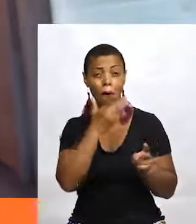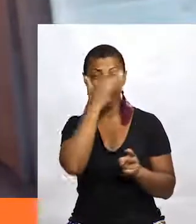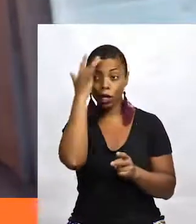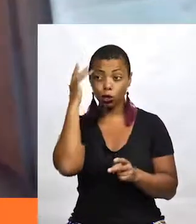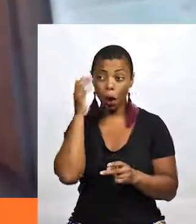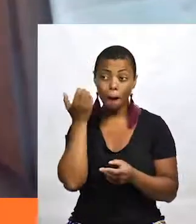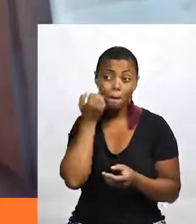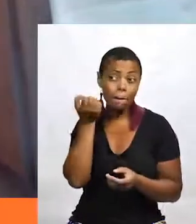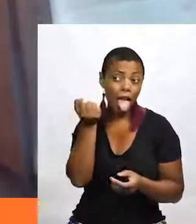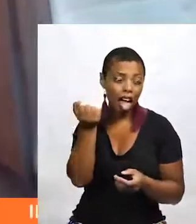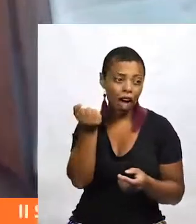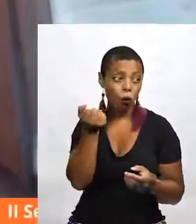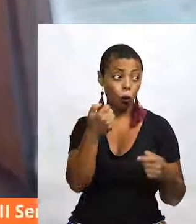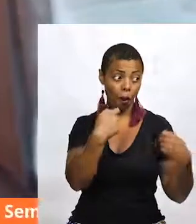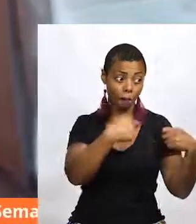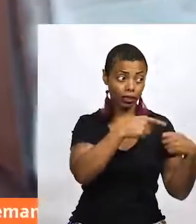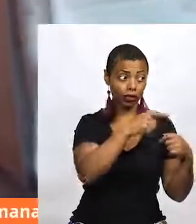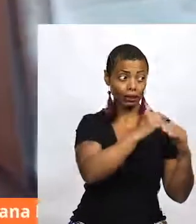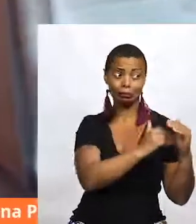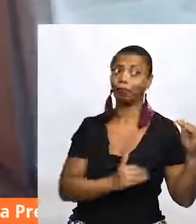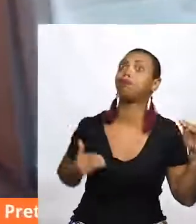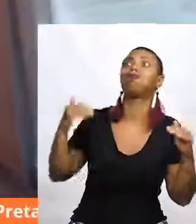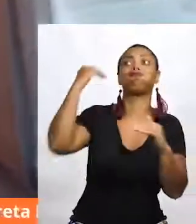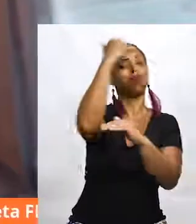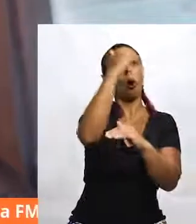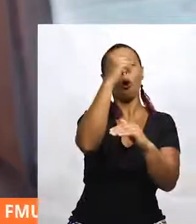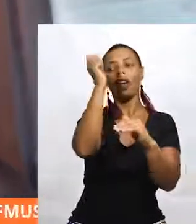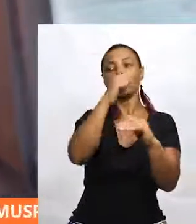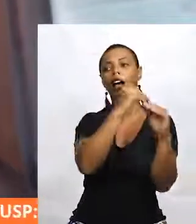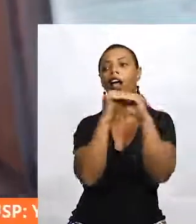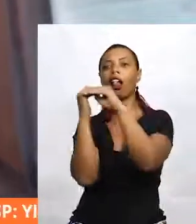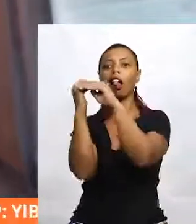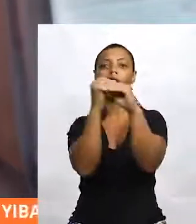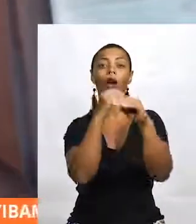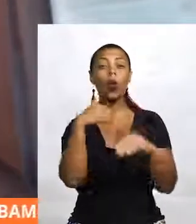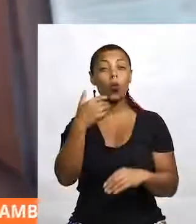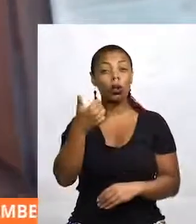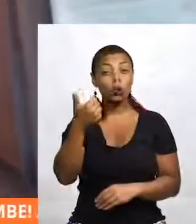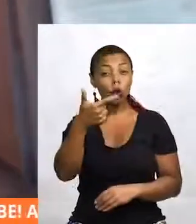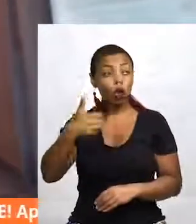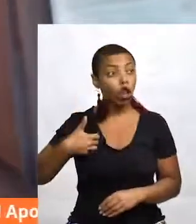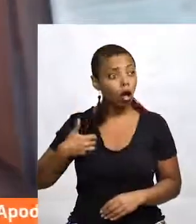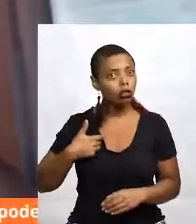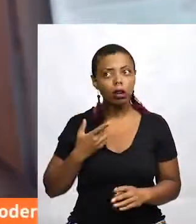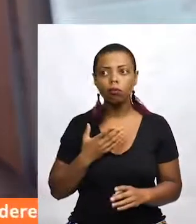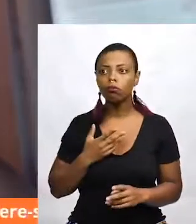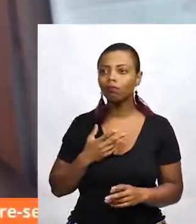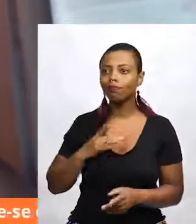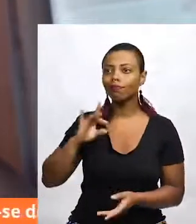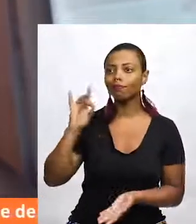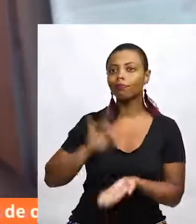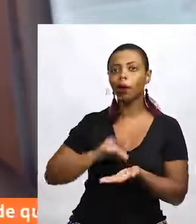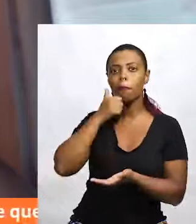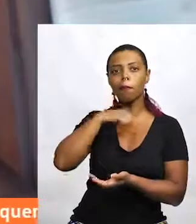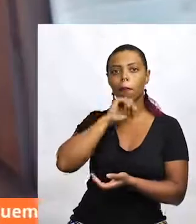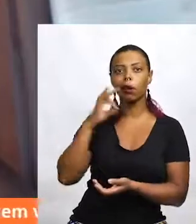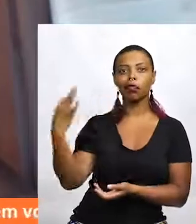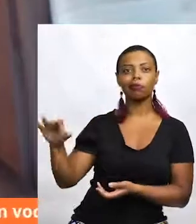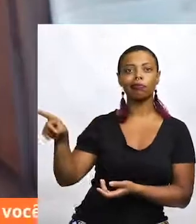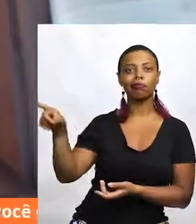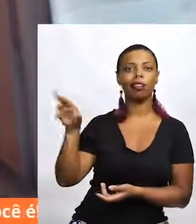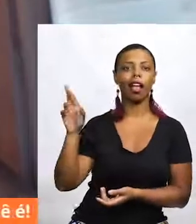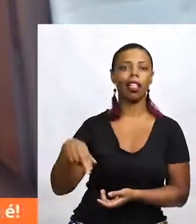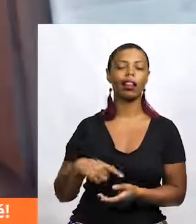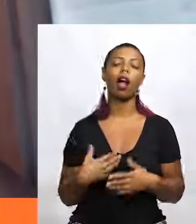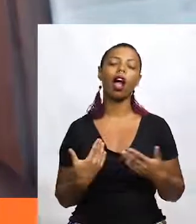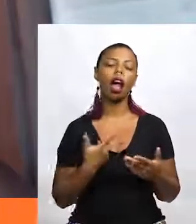coleguinhas brancos para ter o mesmo reconhecimento. E pela primeira vez aos 12 anos eu vi que ela tinha razão. E isso meio que mudou a minha percepção